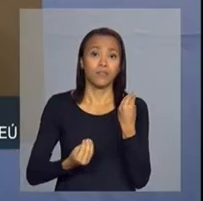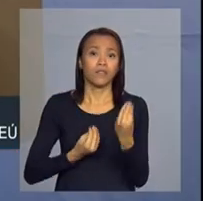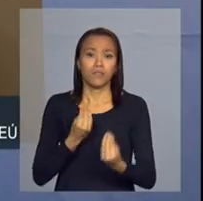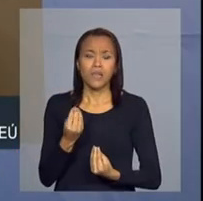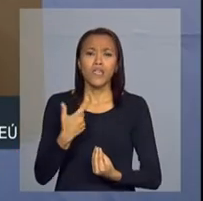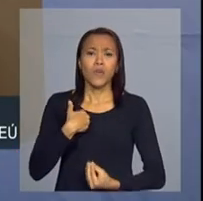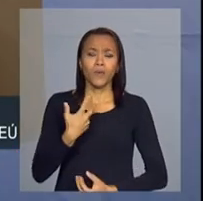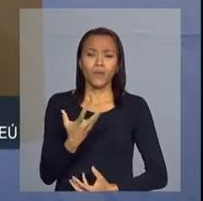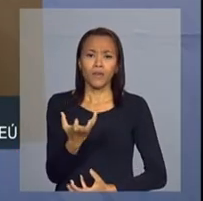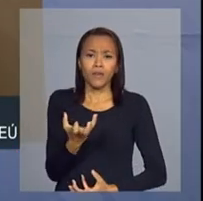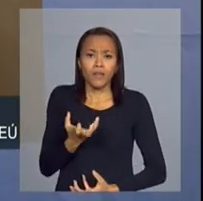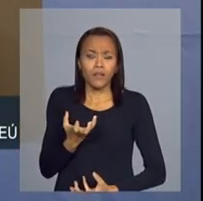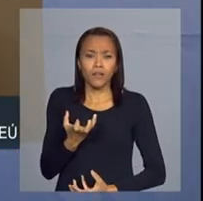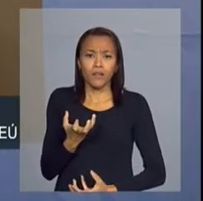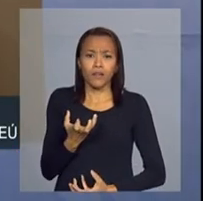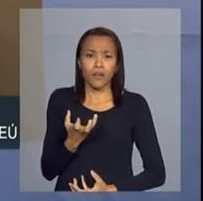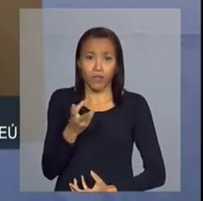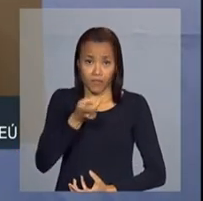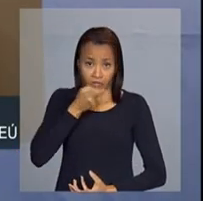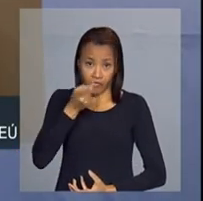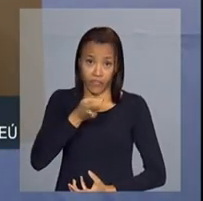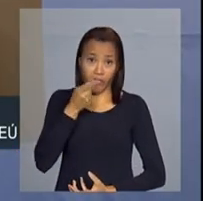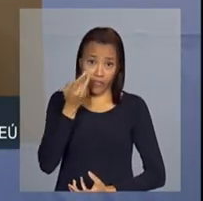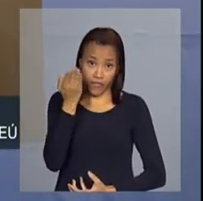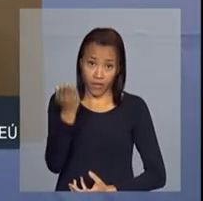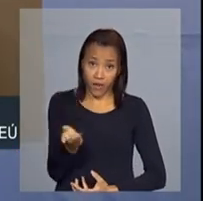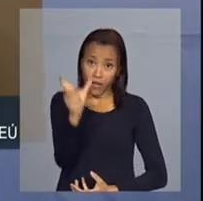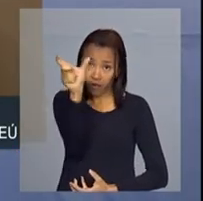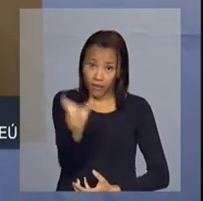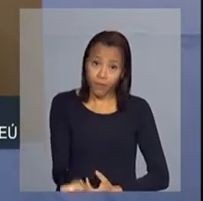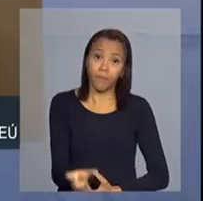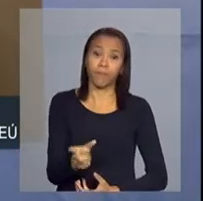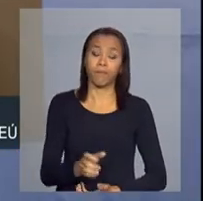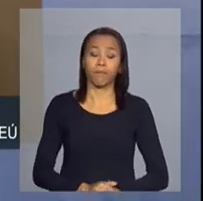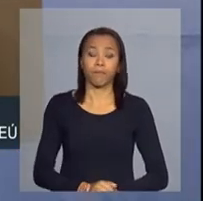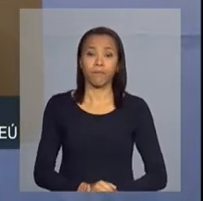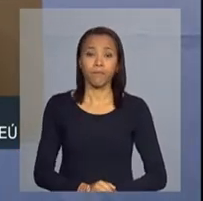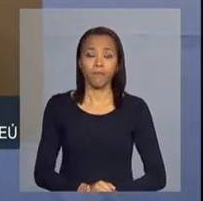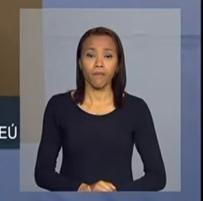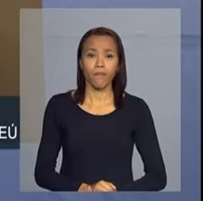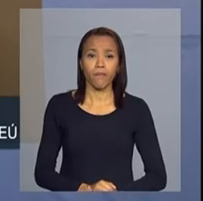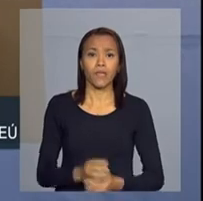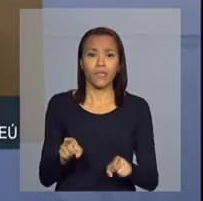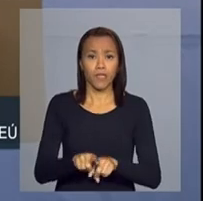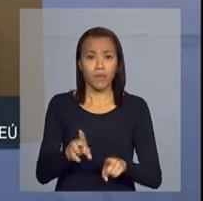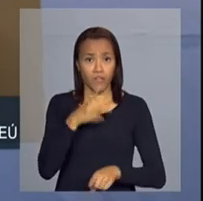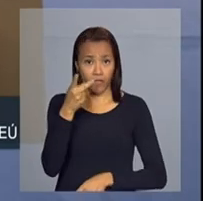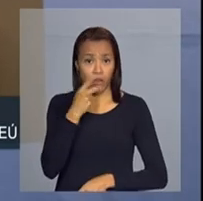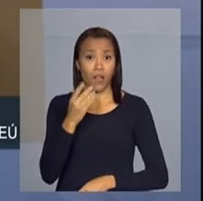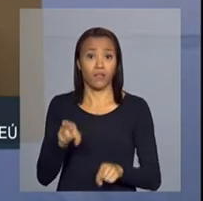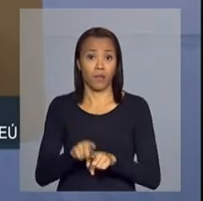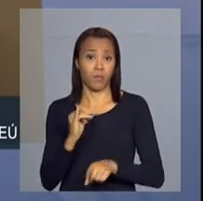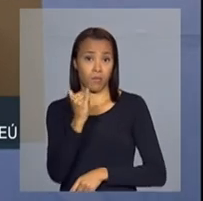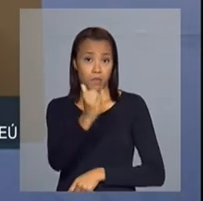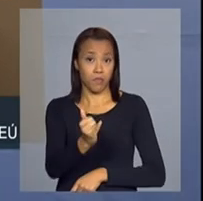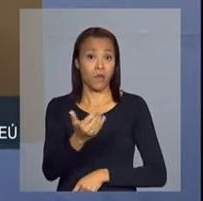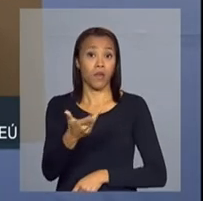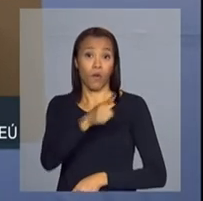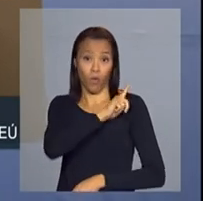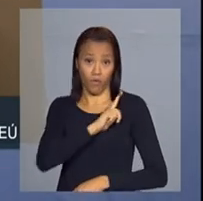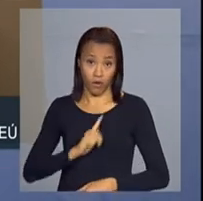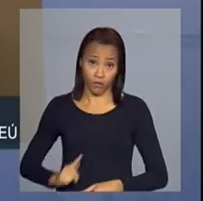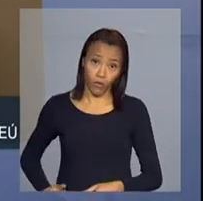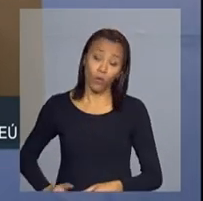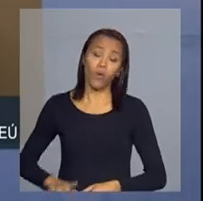E eu queria dizer a Vossa Excelência, dizer ao nosso governador, dizer